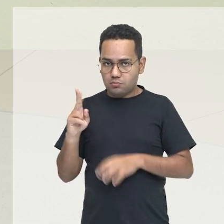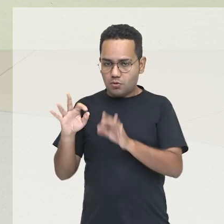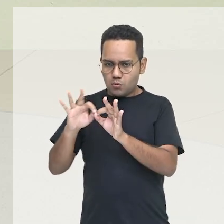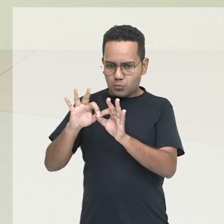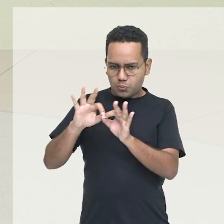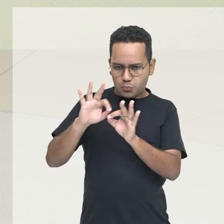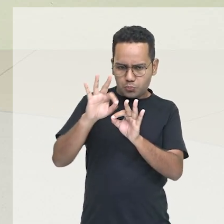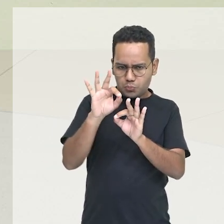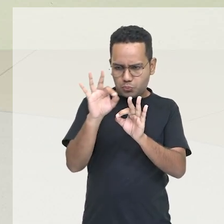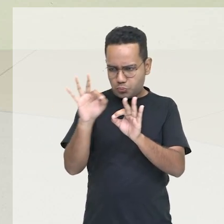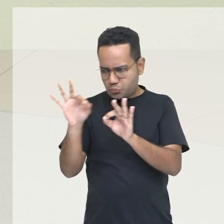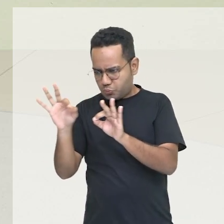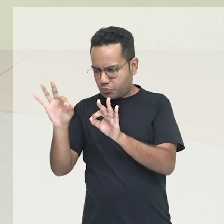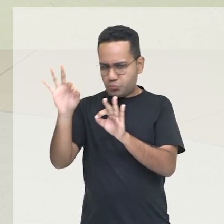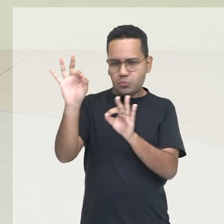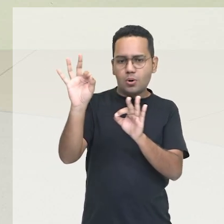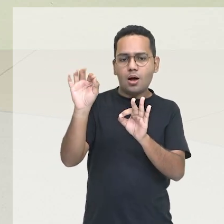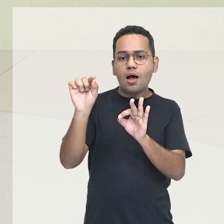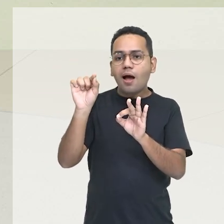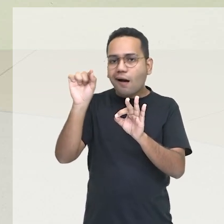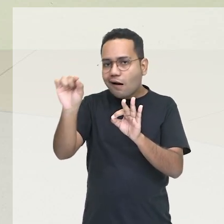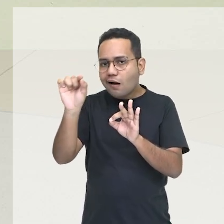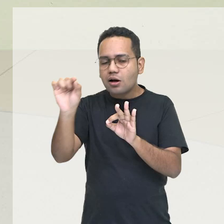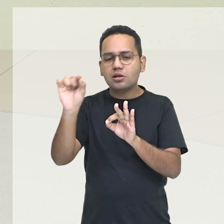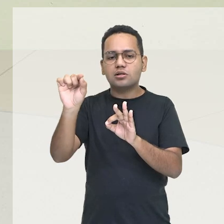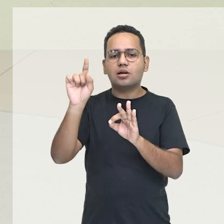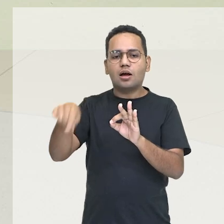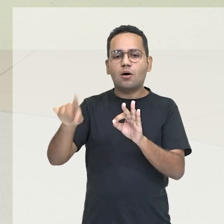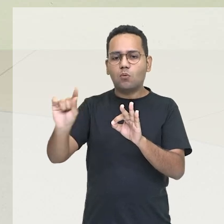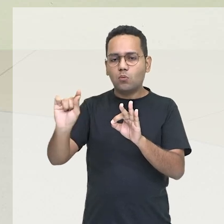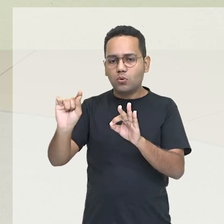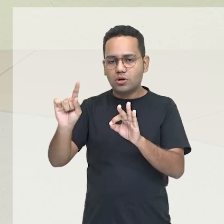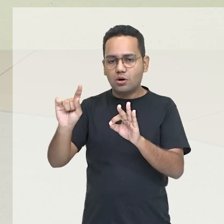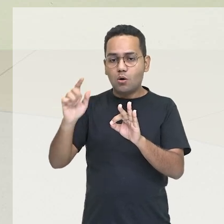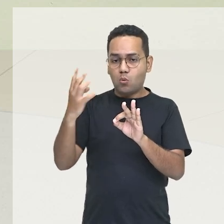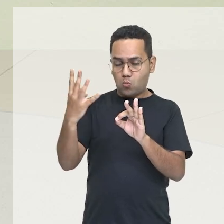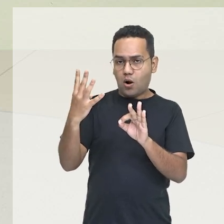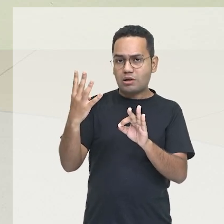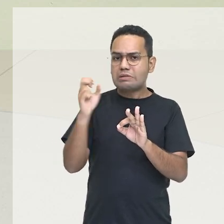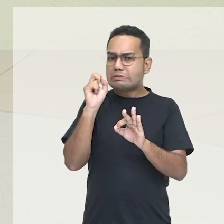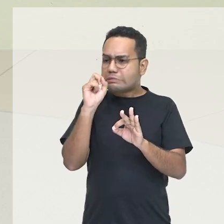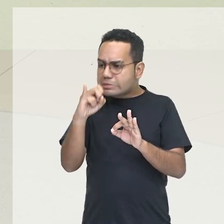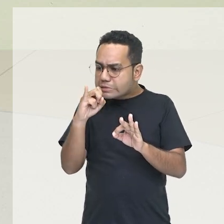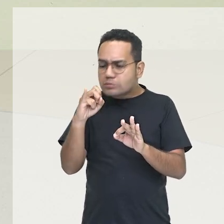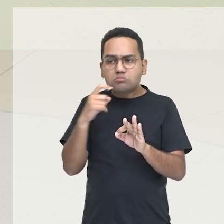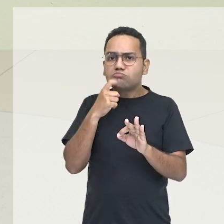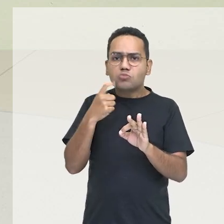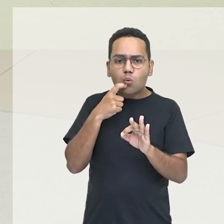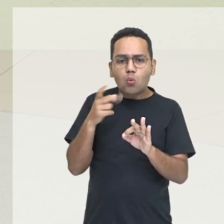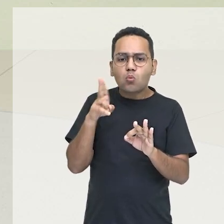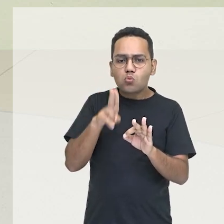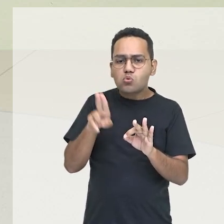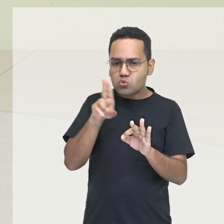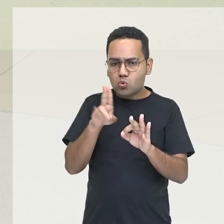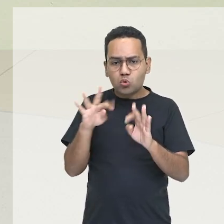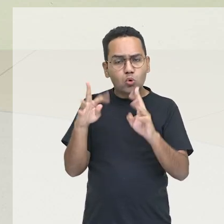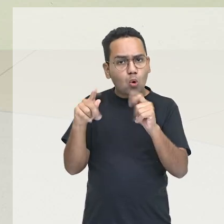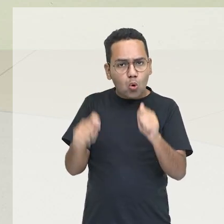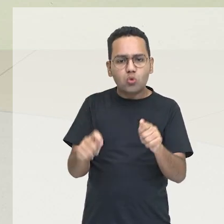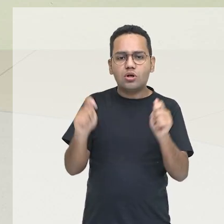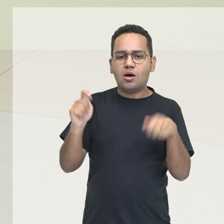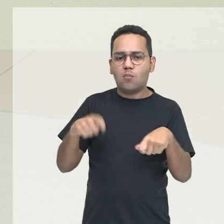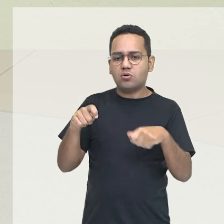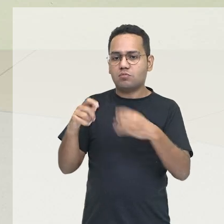consumo posterior. Nesse caso aí, esse tipo de energia ela está conectada com